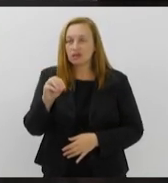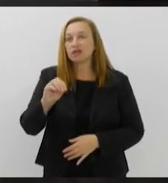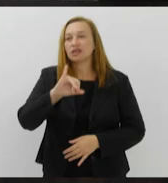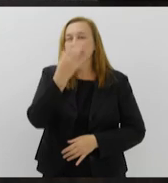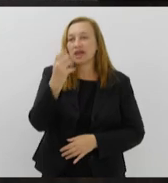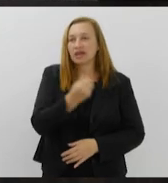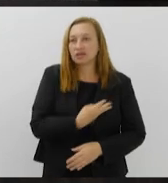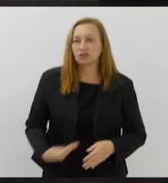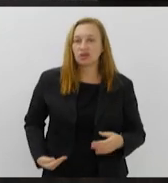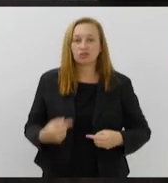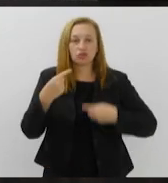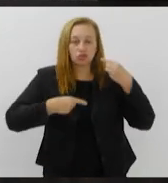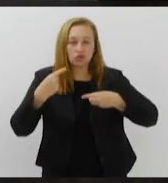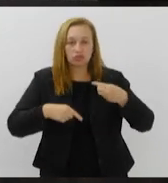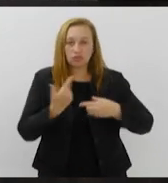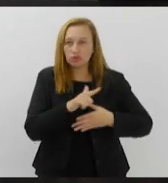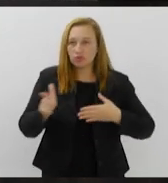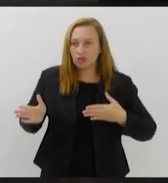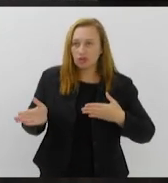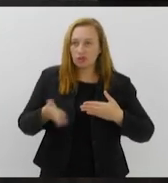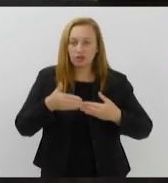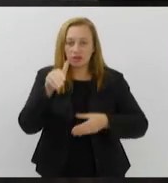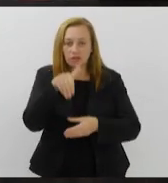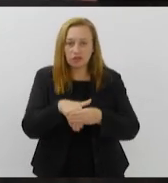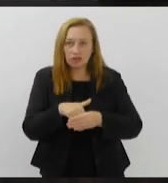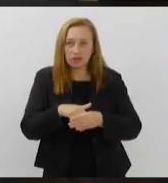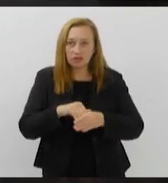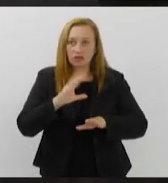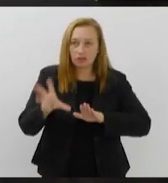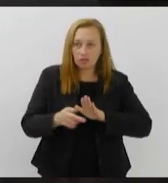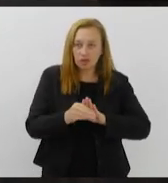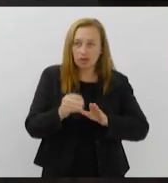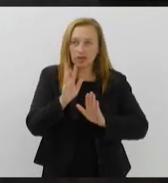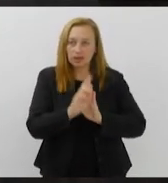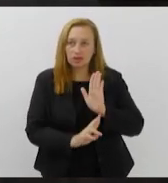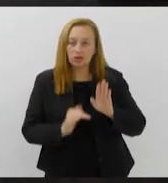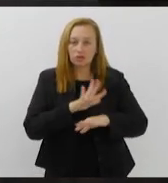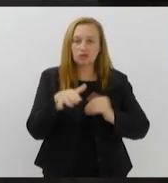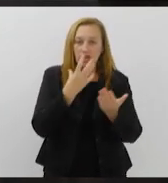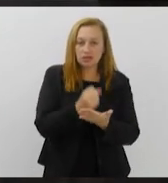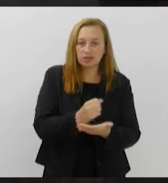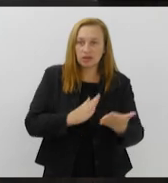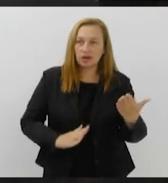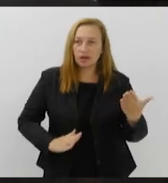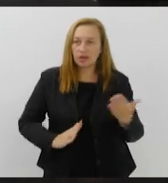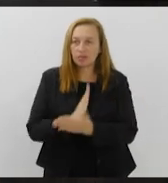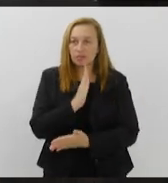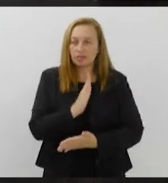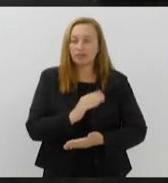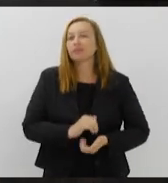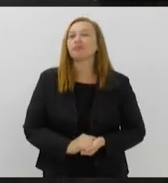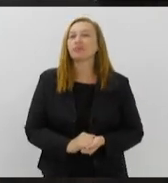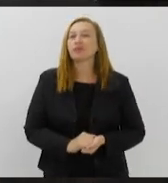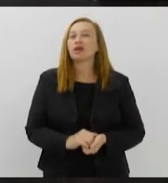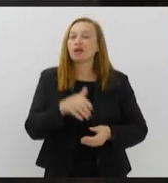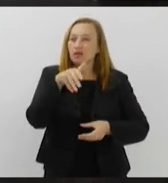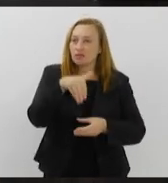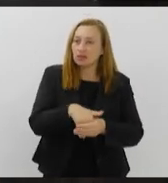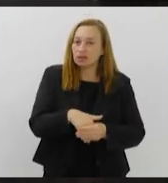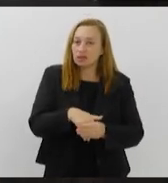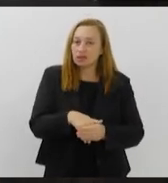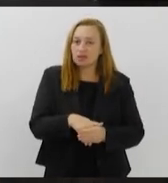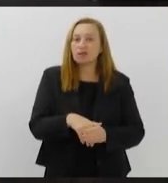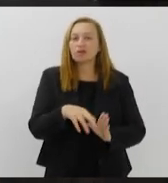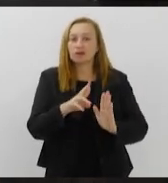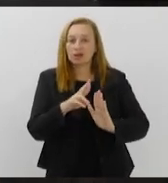queira discutir, encerrada a discussão. Em votação, emenda de redação. Senhores que aprovam, permaneçam como estão. Aprovado. Em votação,